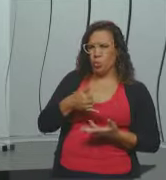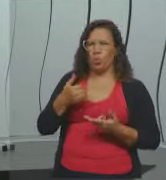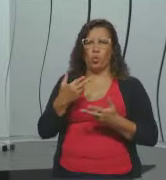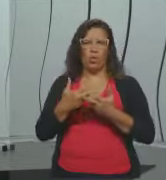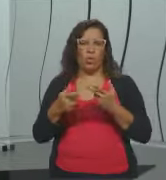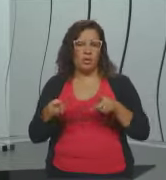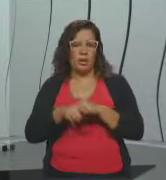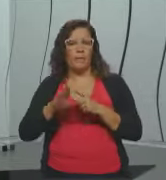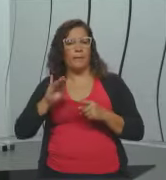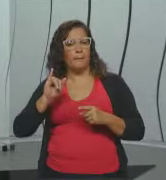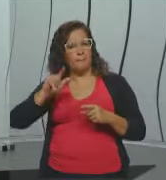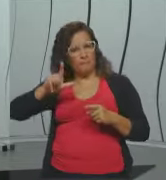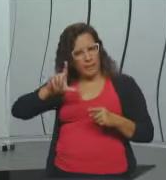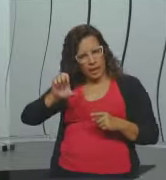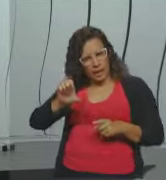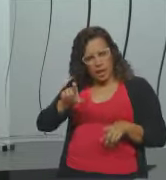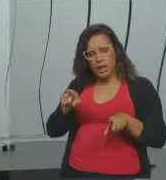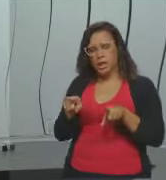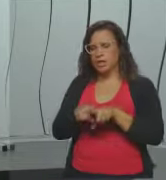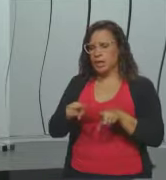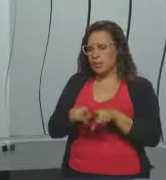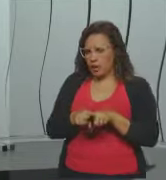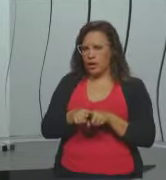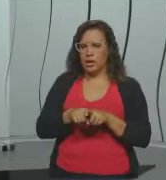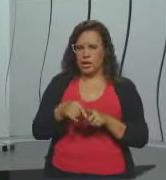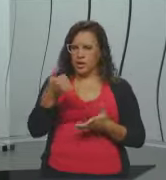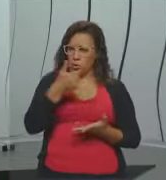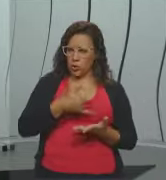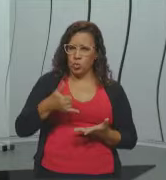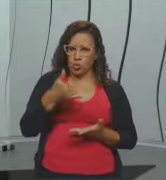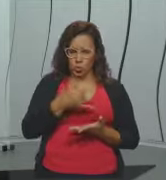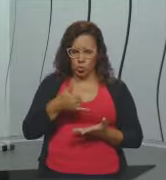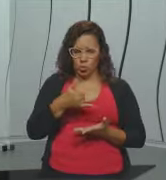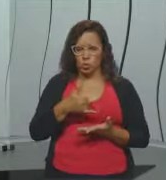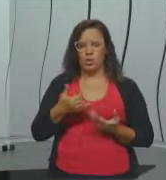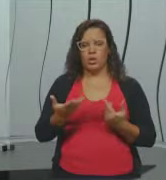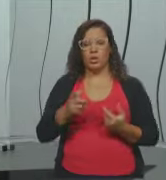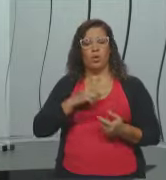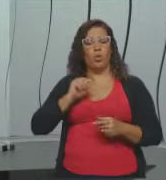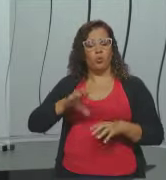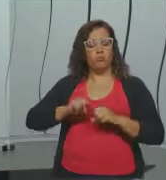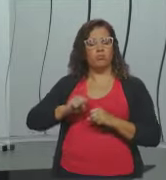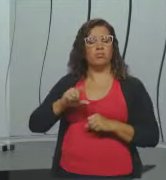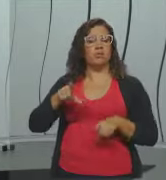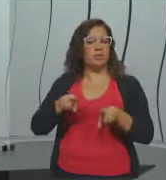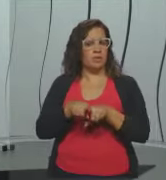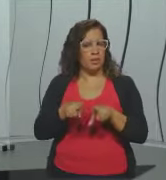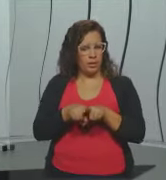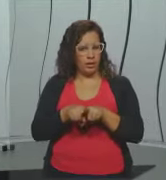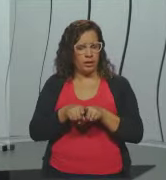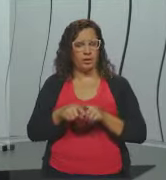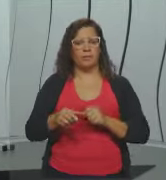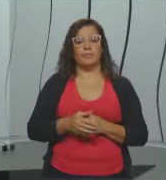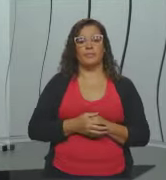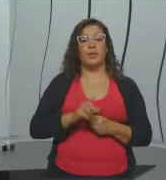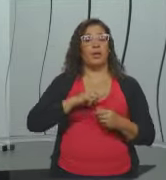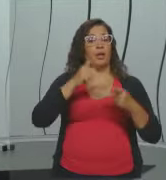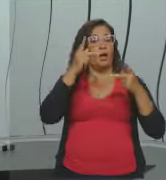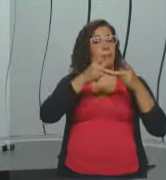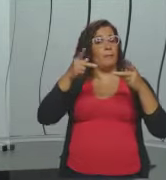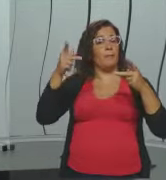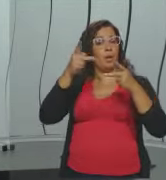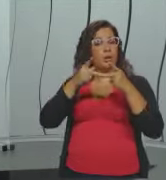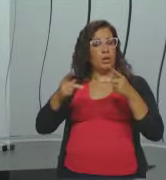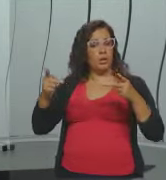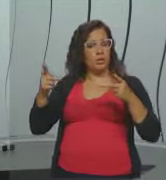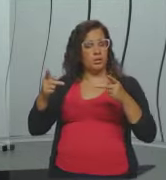bile, que são sais, que também ajudam na digestão de gorduras. E a tripsina, que digere peptídeos ou restos de proteínas.